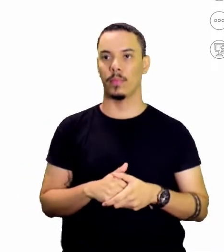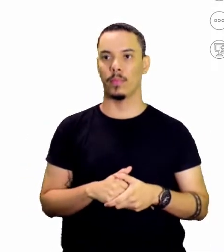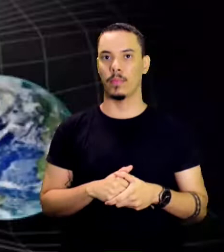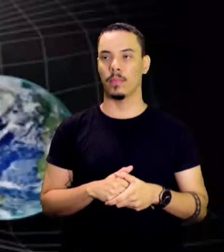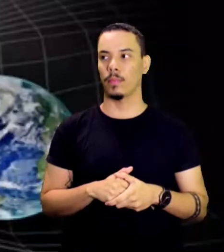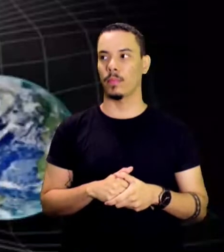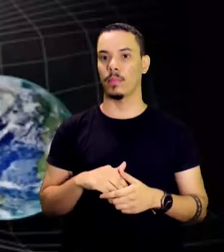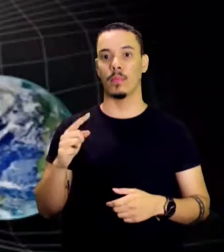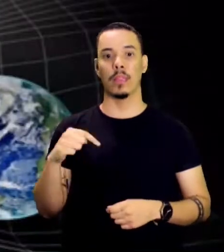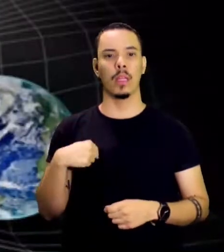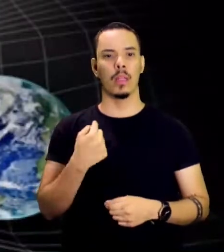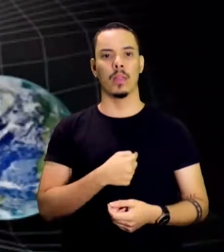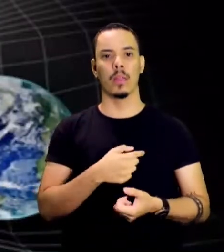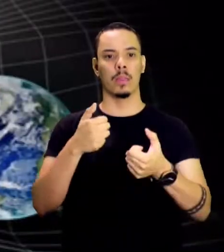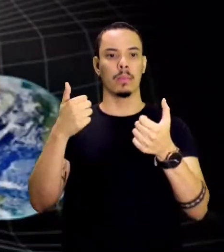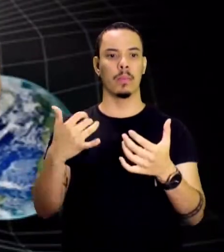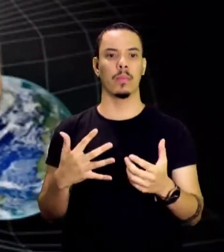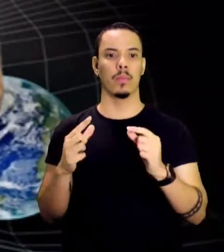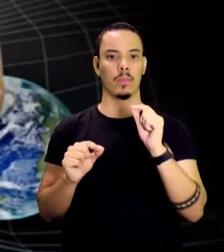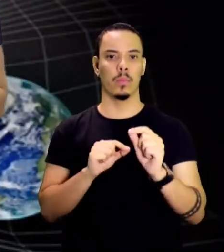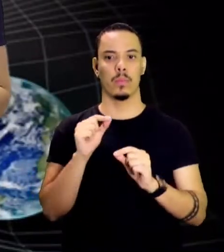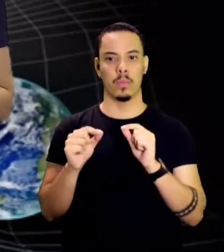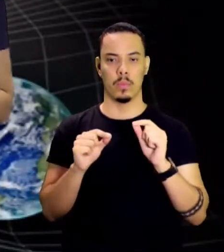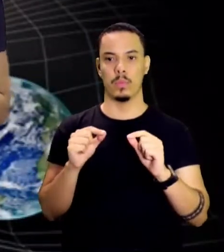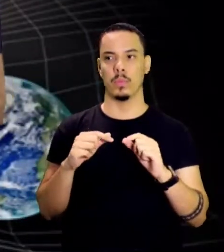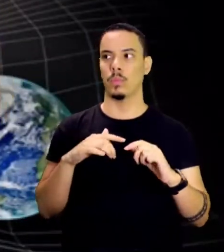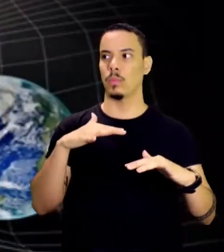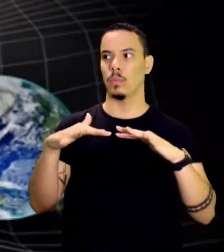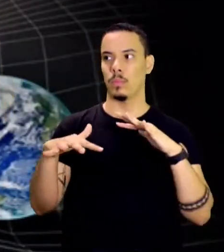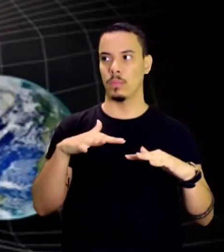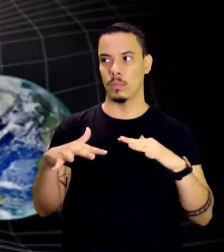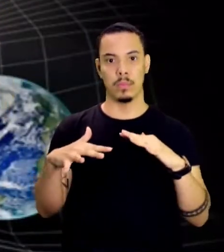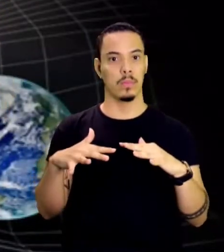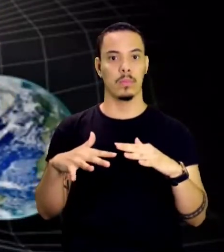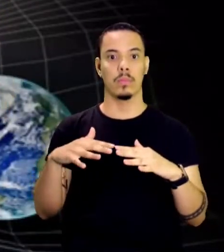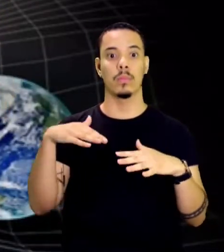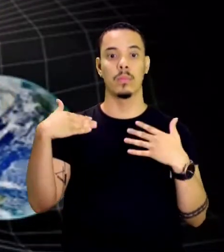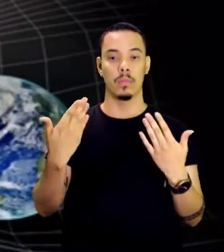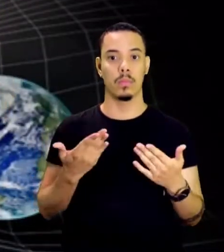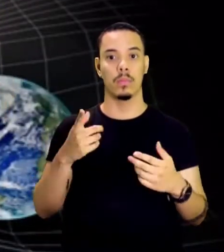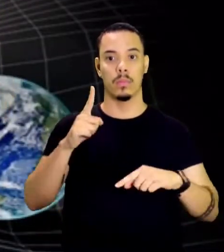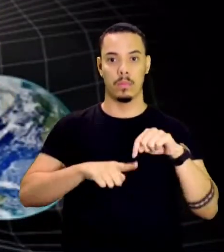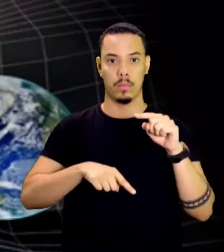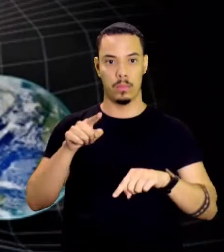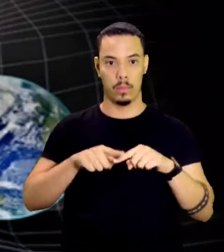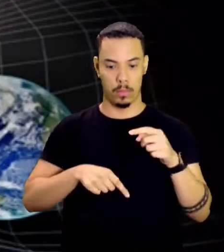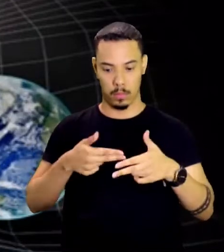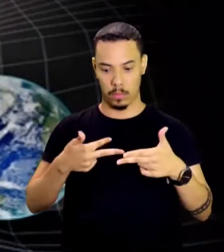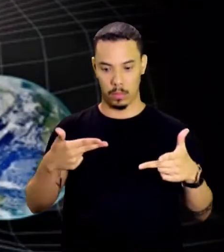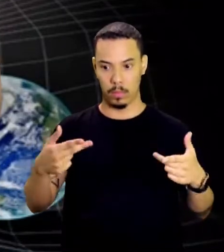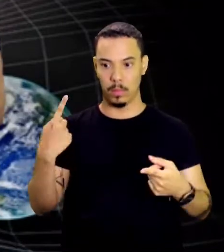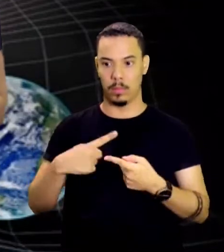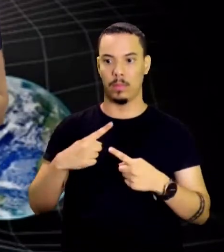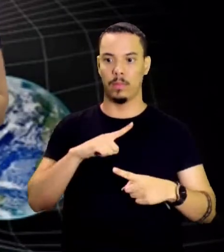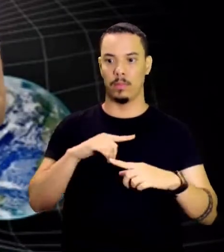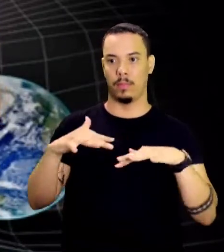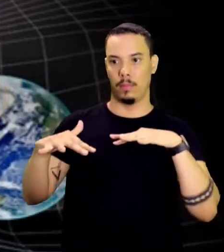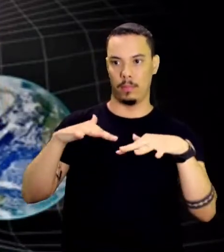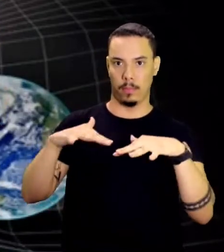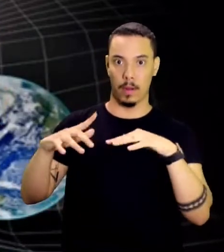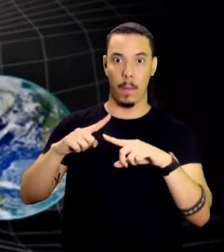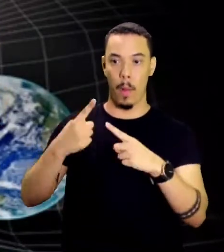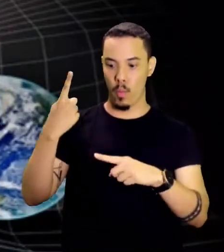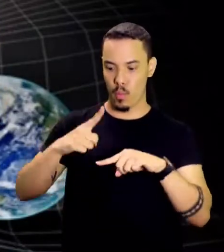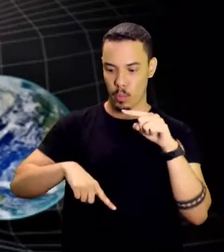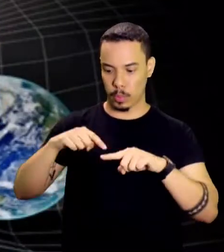nós falamos que em movimento é quando um objeto deixam de imóvel que vai estar em movimento né